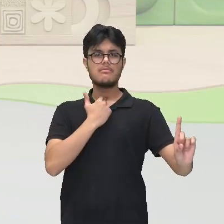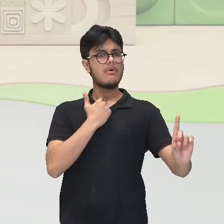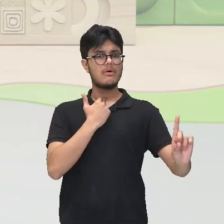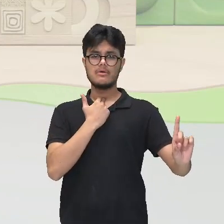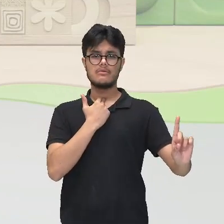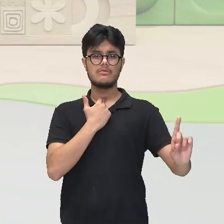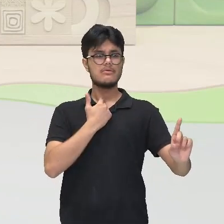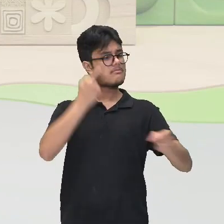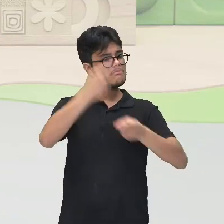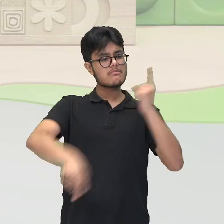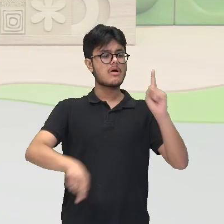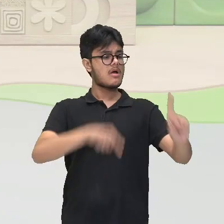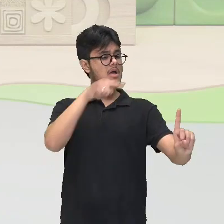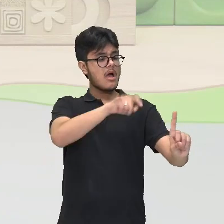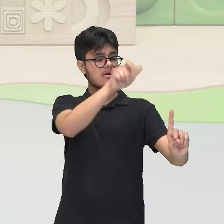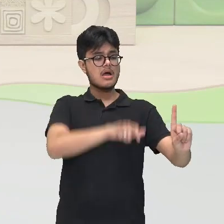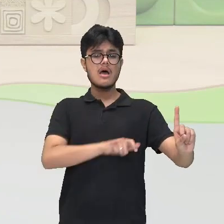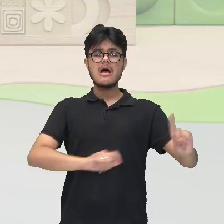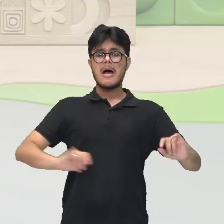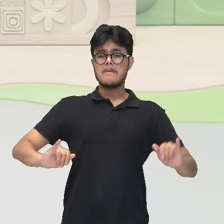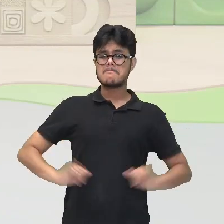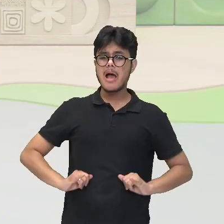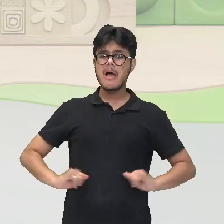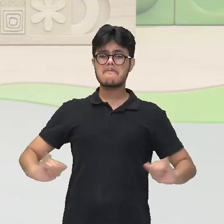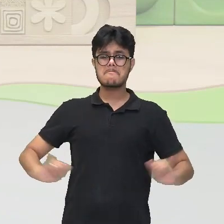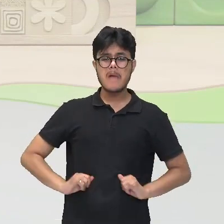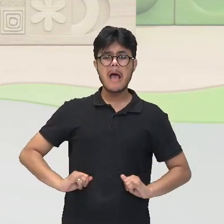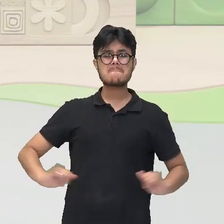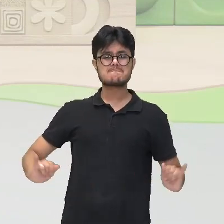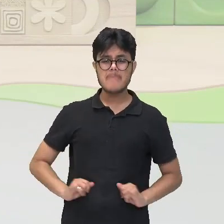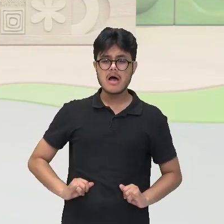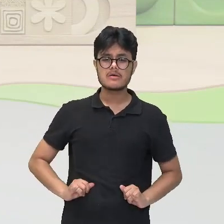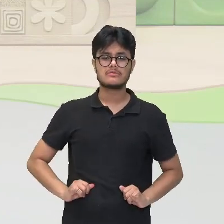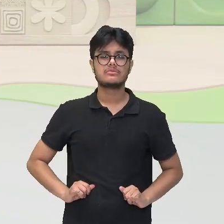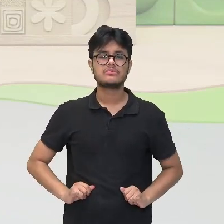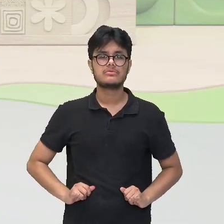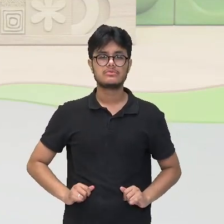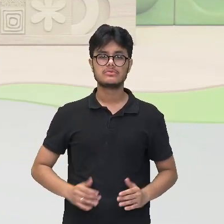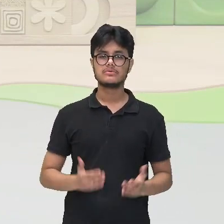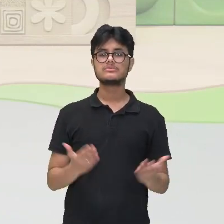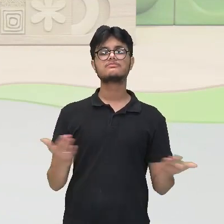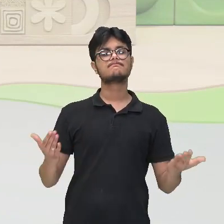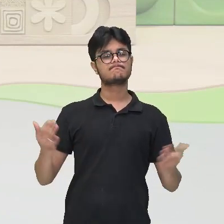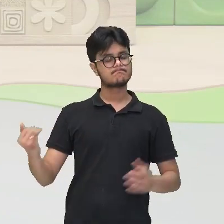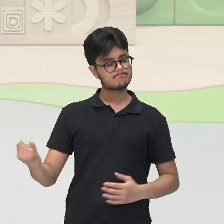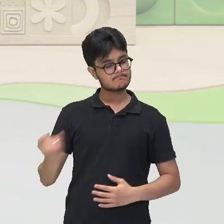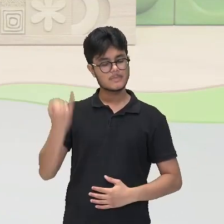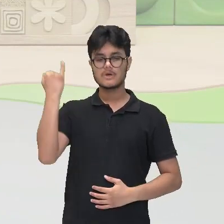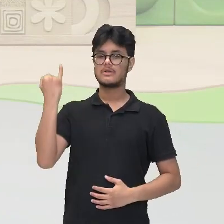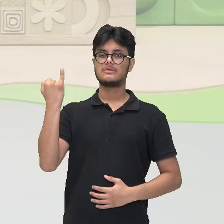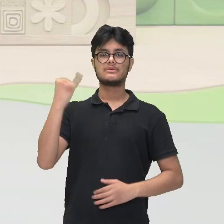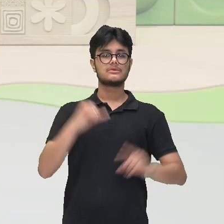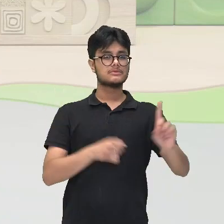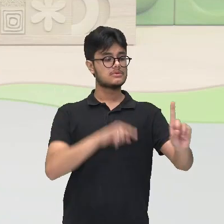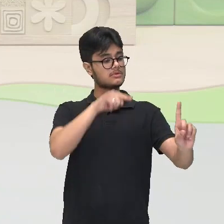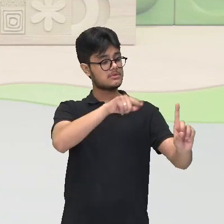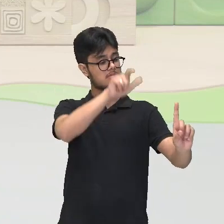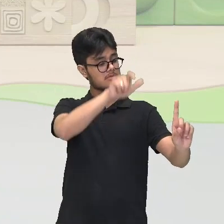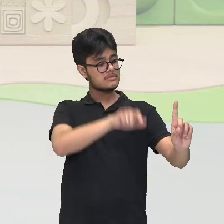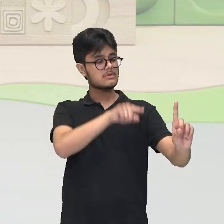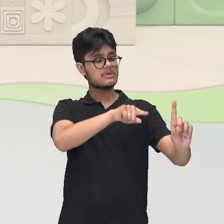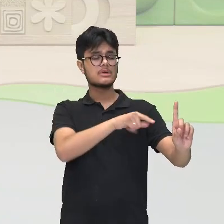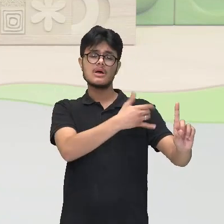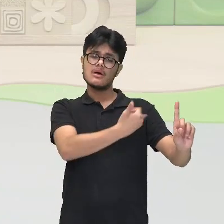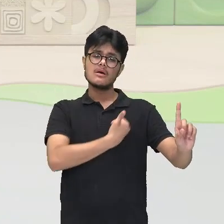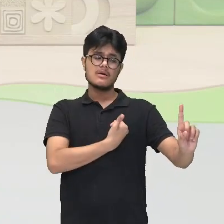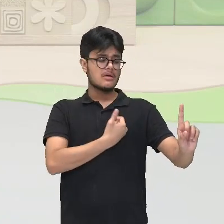que a criança não continue sofrendo, certo? Então, a importância é que essa criança ela seja